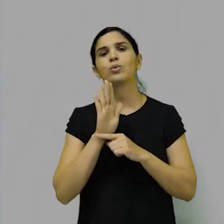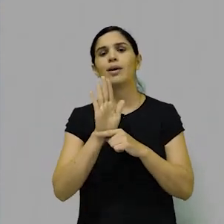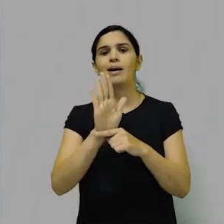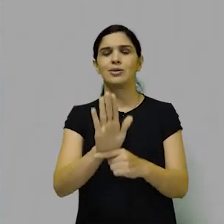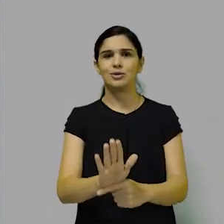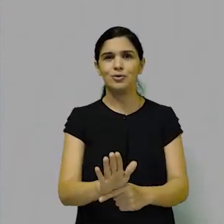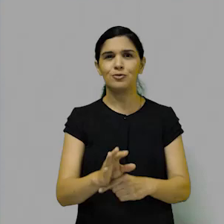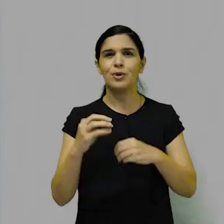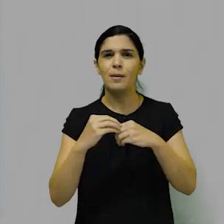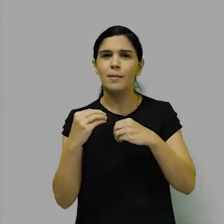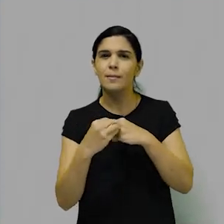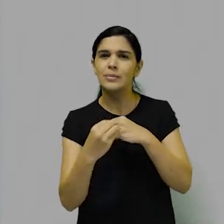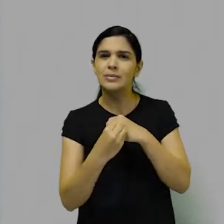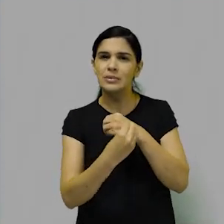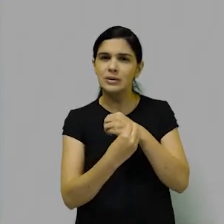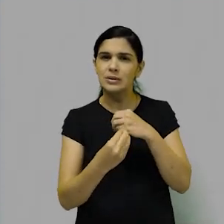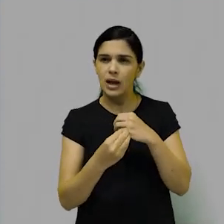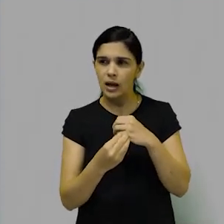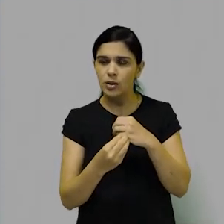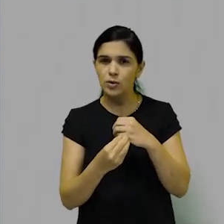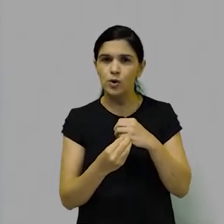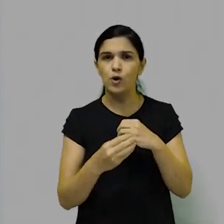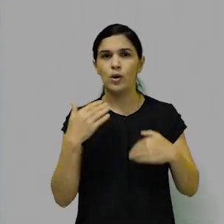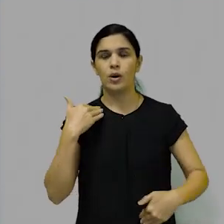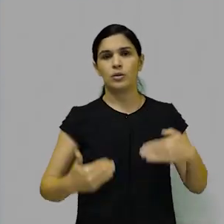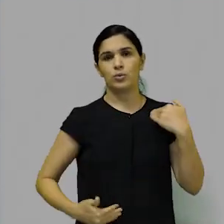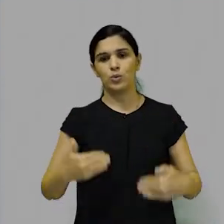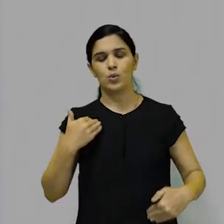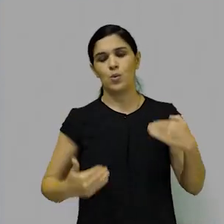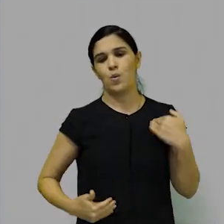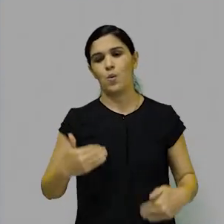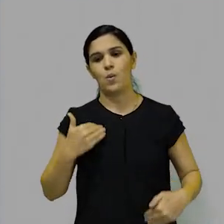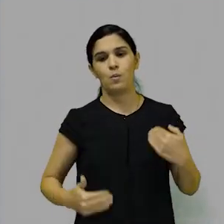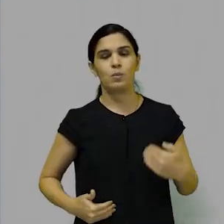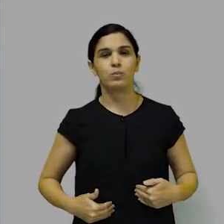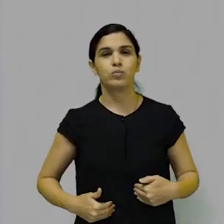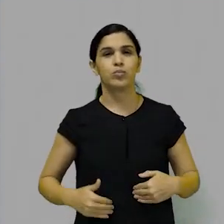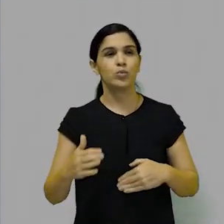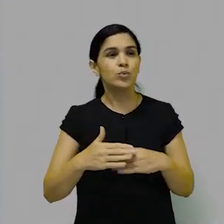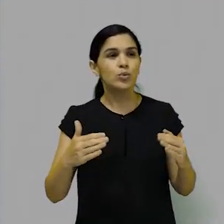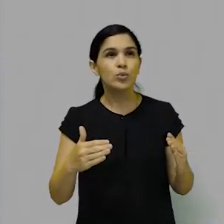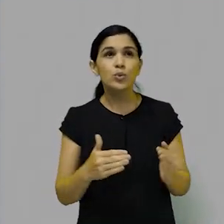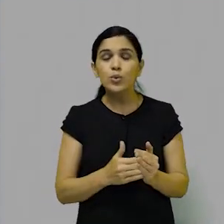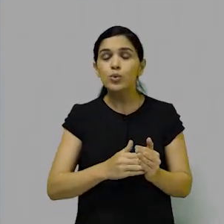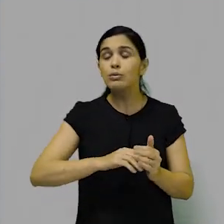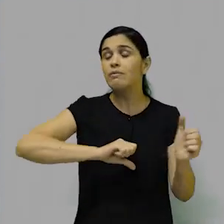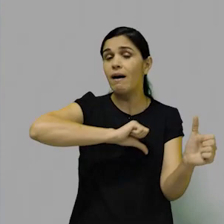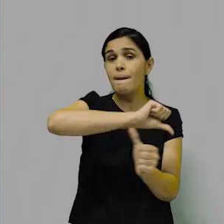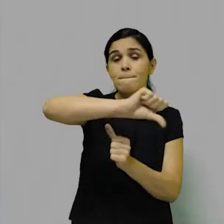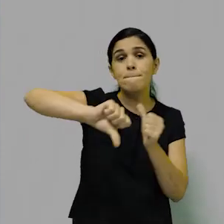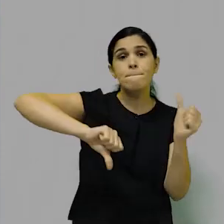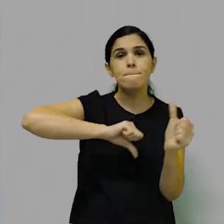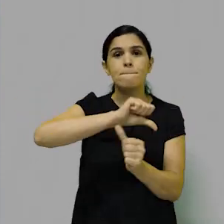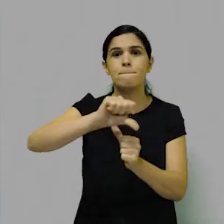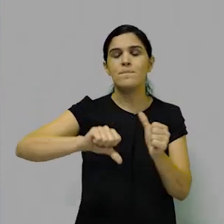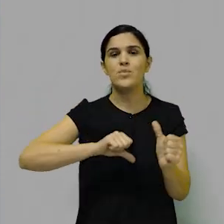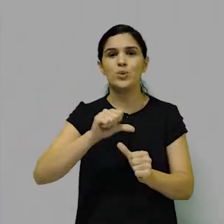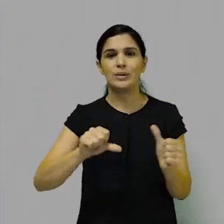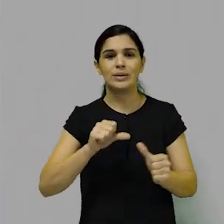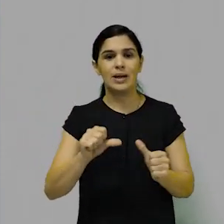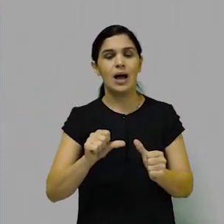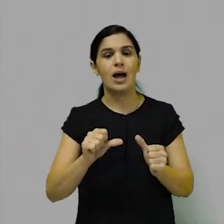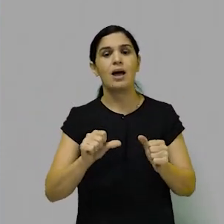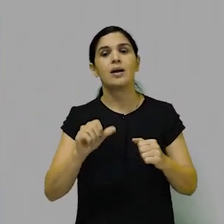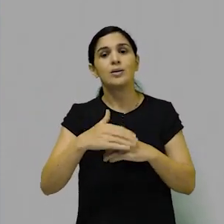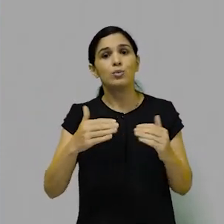corpo. Então, tudo isso vai ficar bem mais acelerado. Essas são as adaptações crônicas para que eu consiga